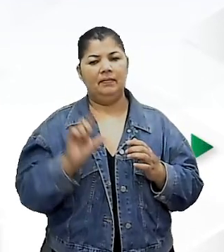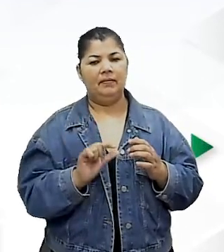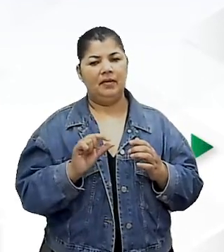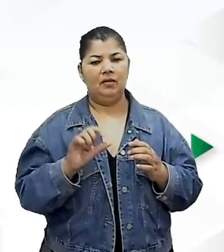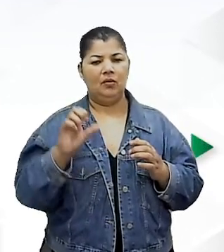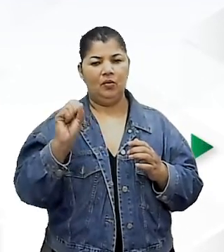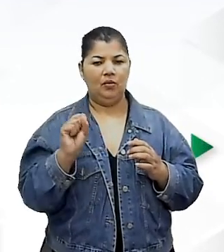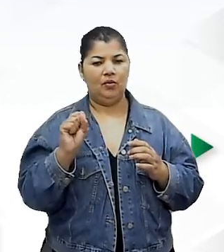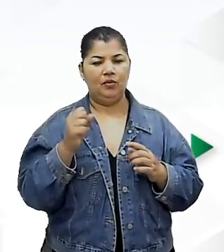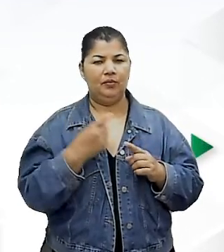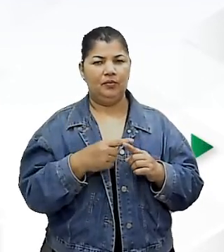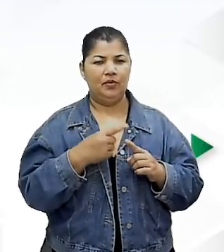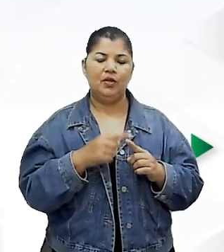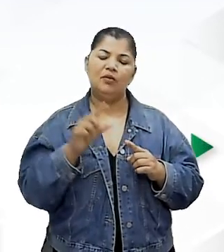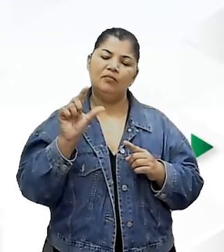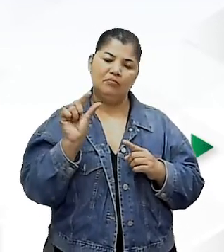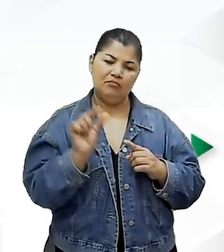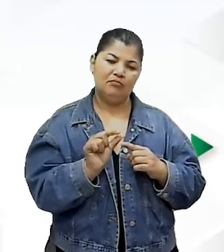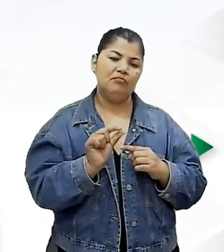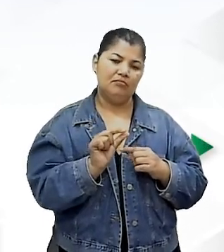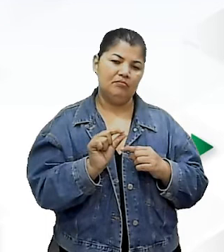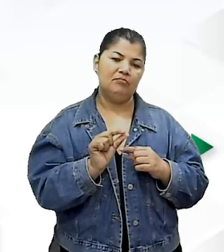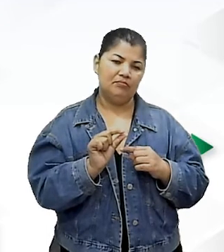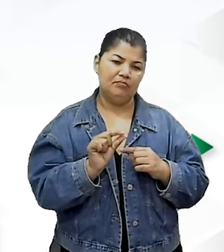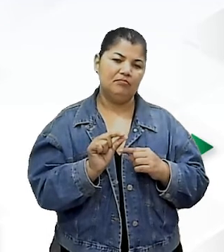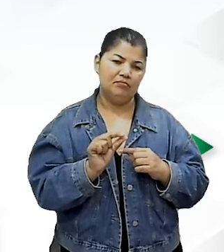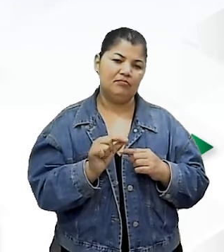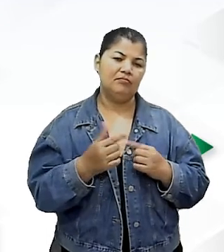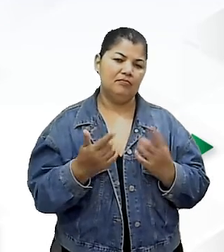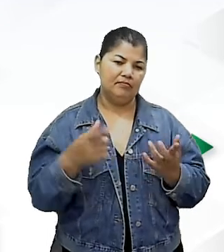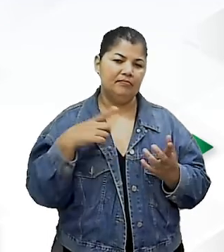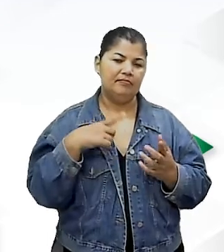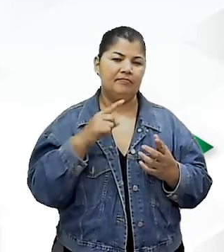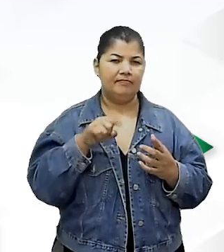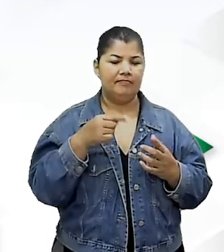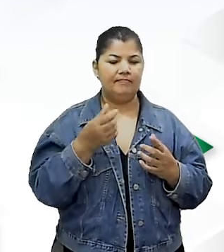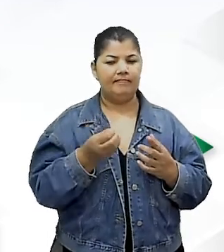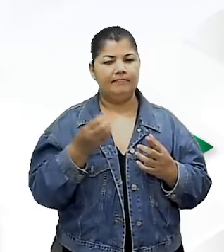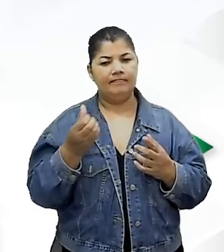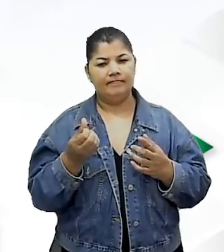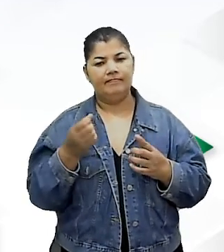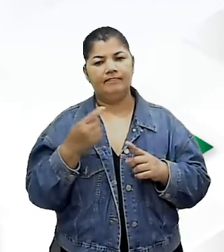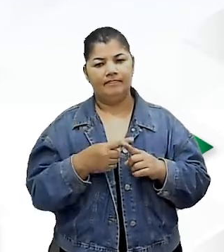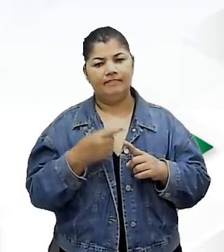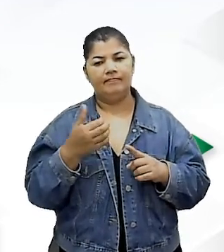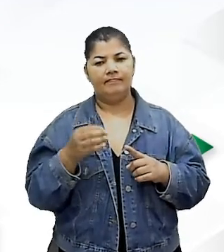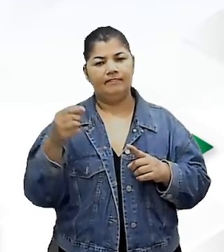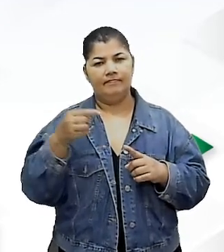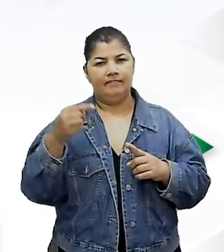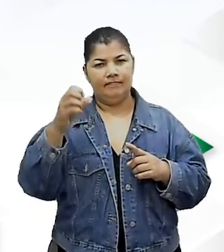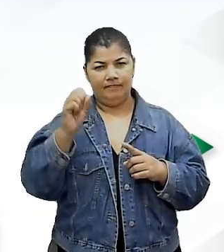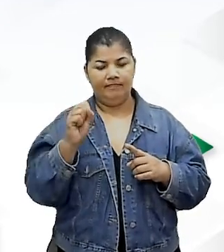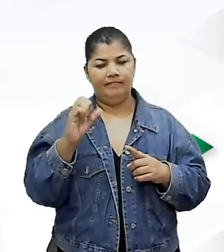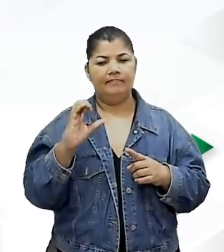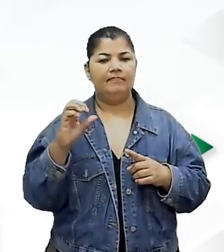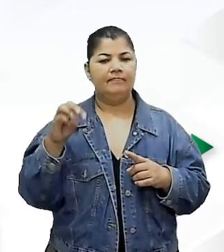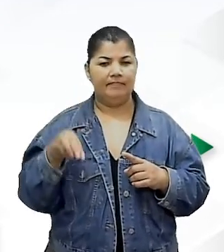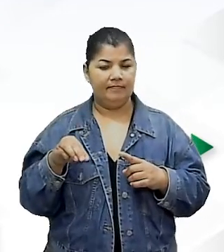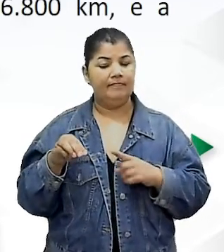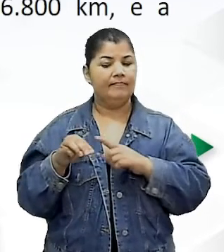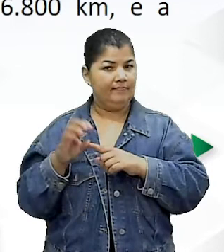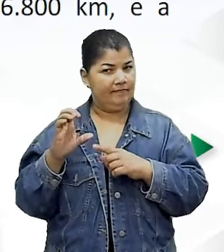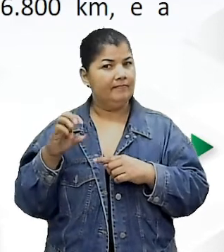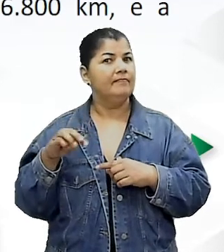é pequeno. Então, eu tenho 1,06 vezes 10 elevado a menos 8 centímetros. Não esqueça da